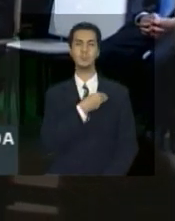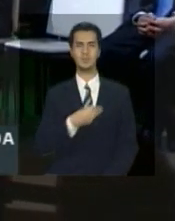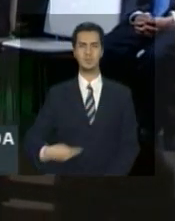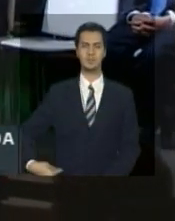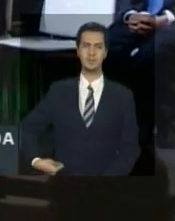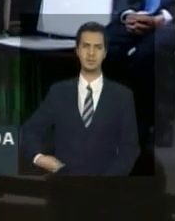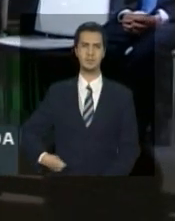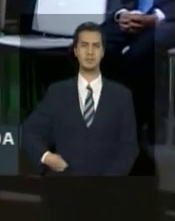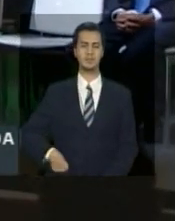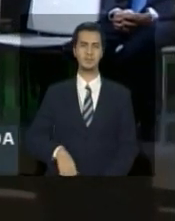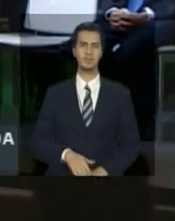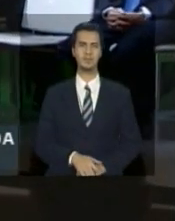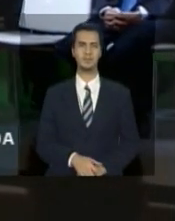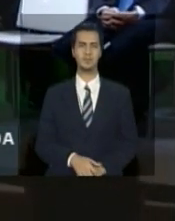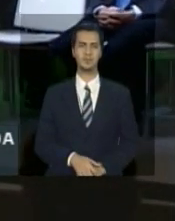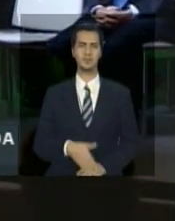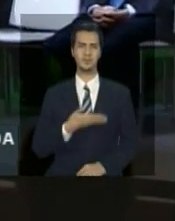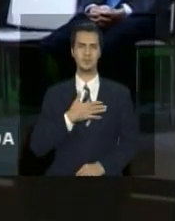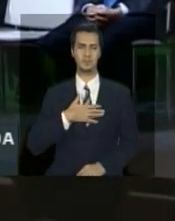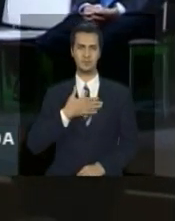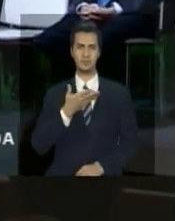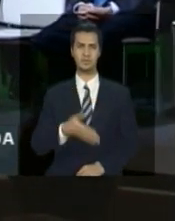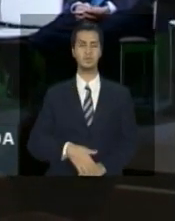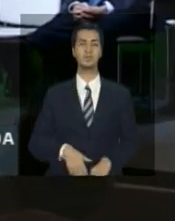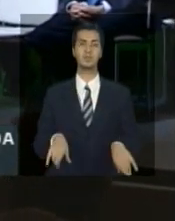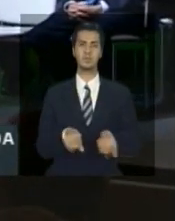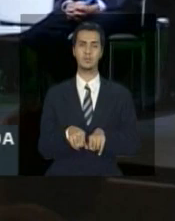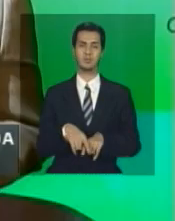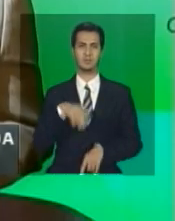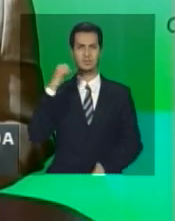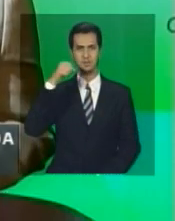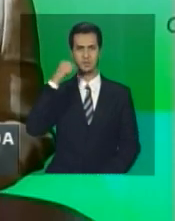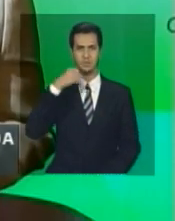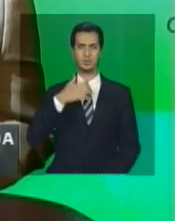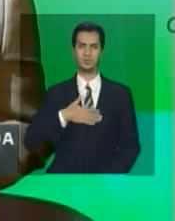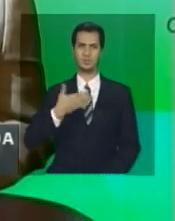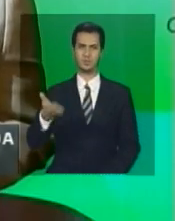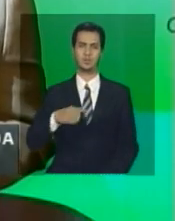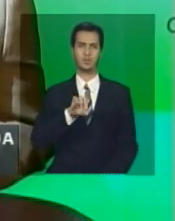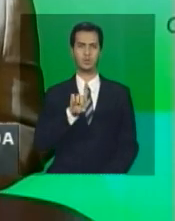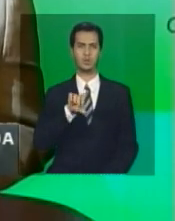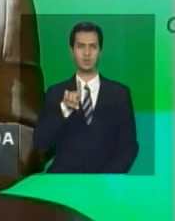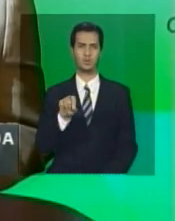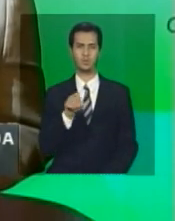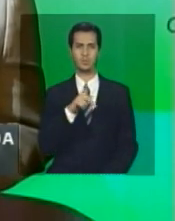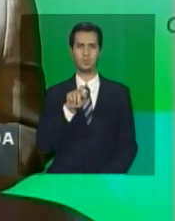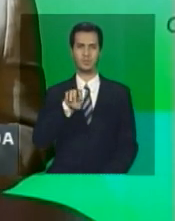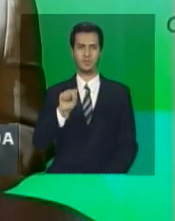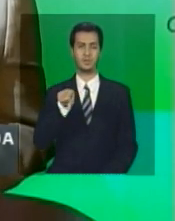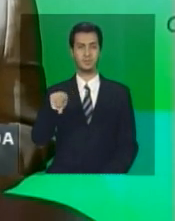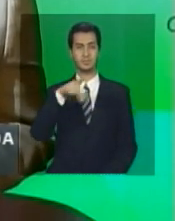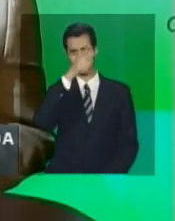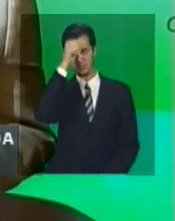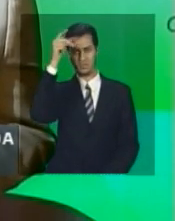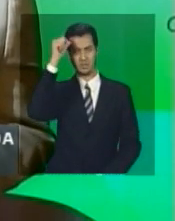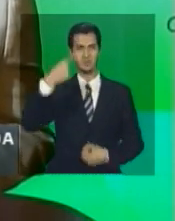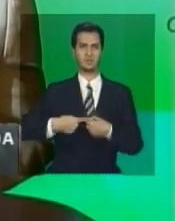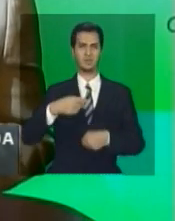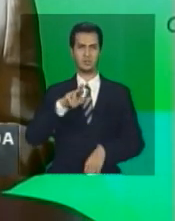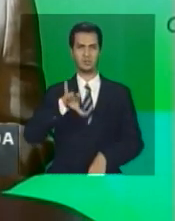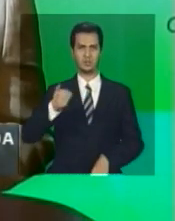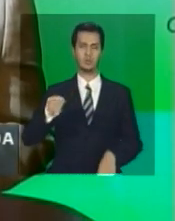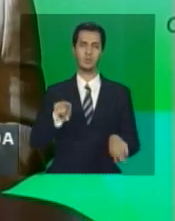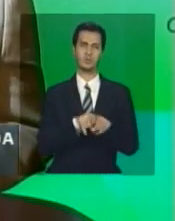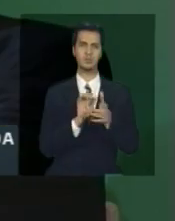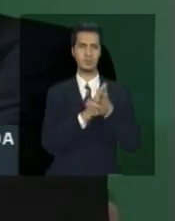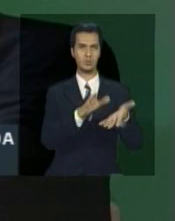ministras, senhores senadores, senhor Eduardo Paes, nosso prefeito do Rio de Janeiro, senhores